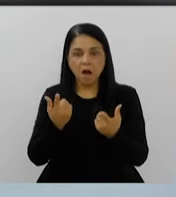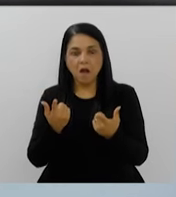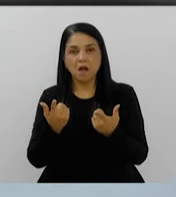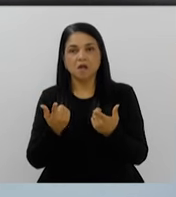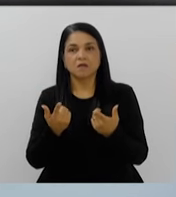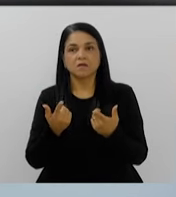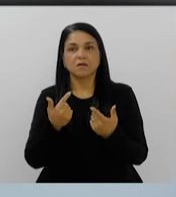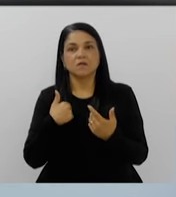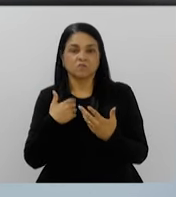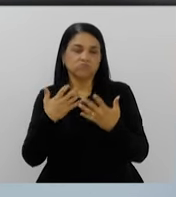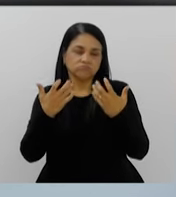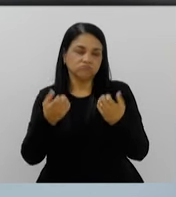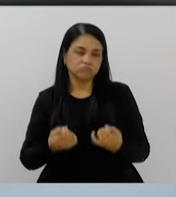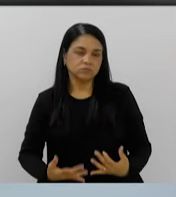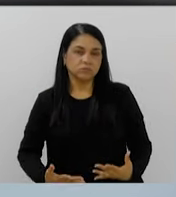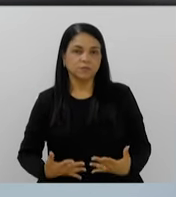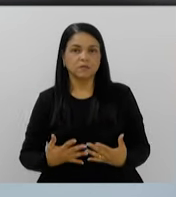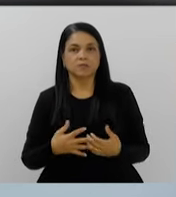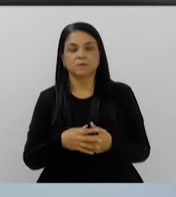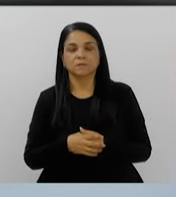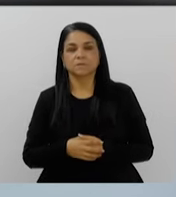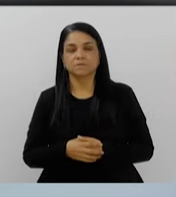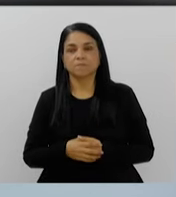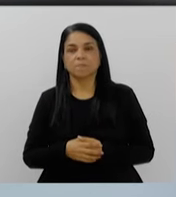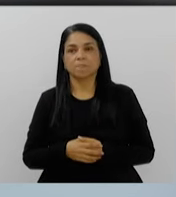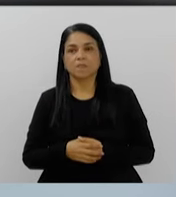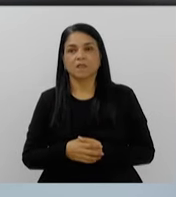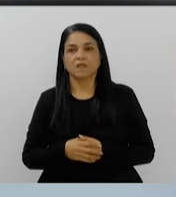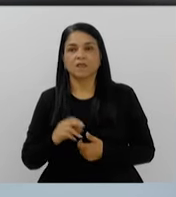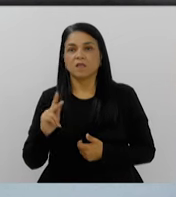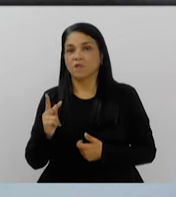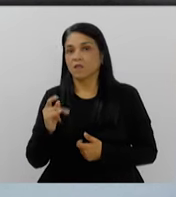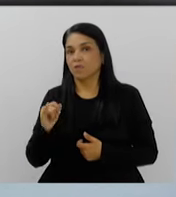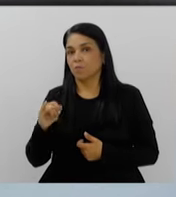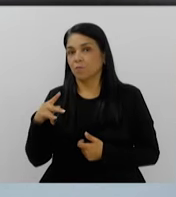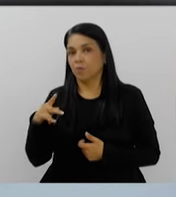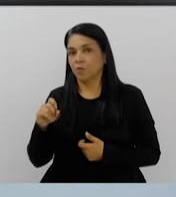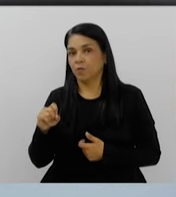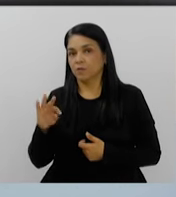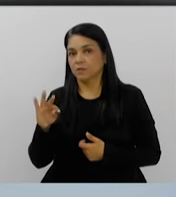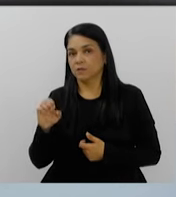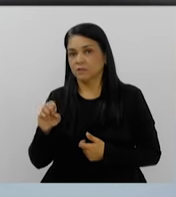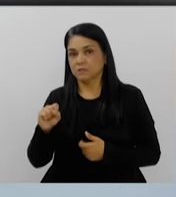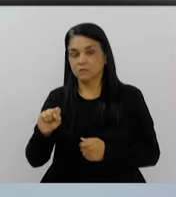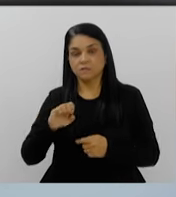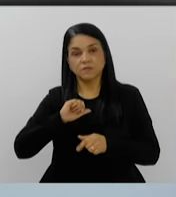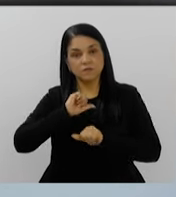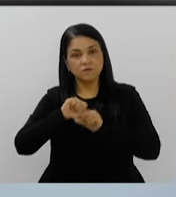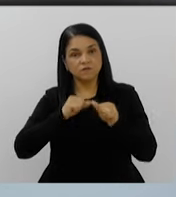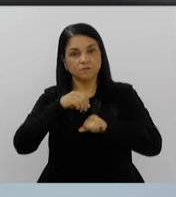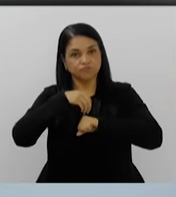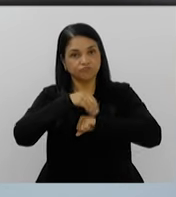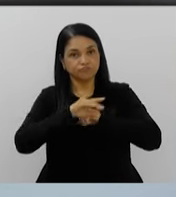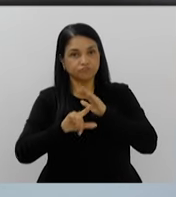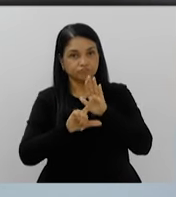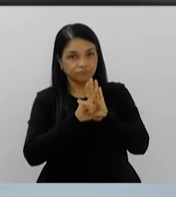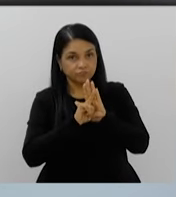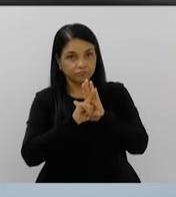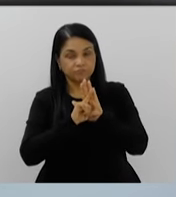eu queria fazer. De qualquer hipótese, mesmo com a inconstitucionalidade pela transformação de indicação